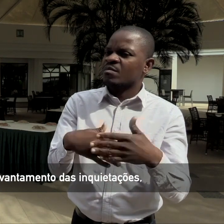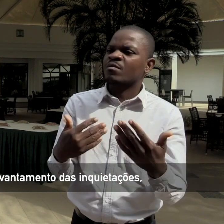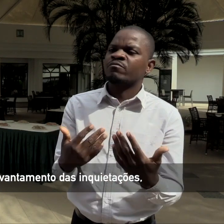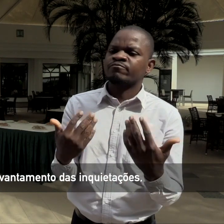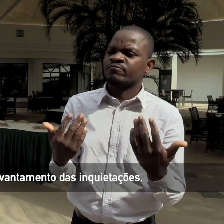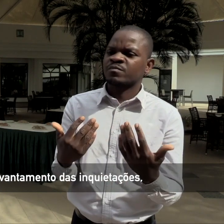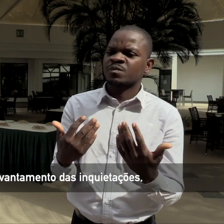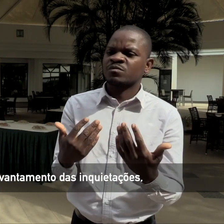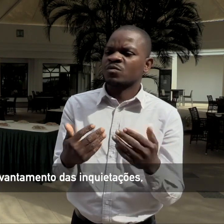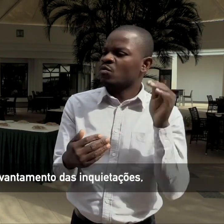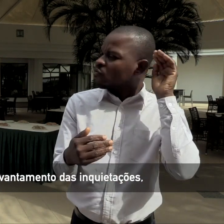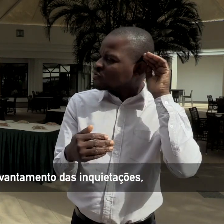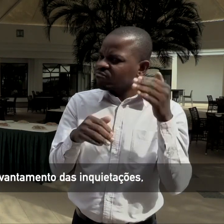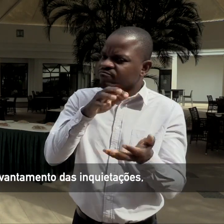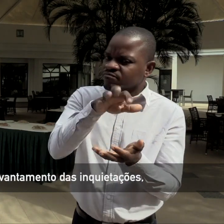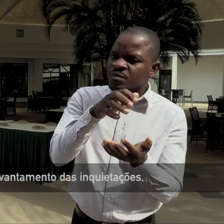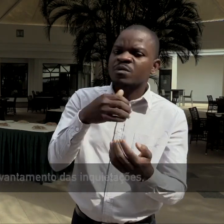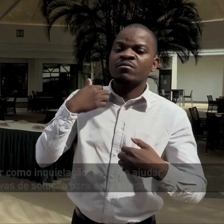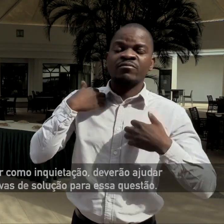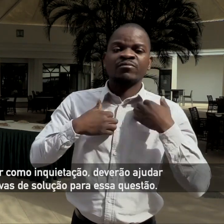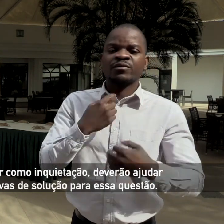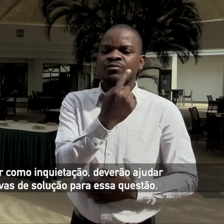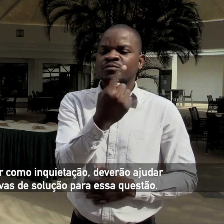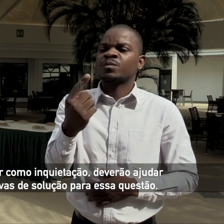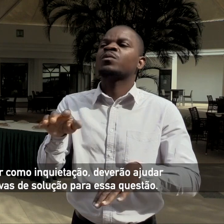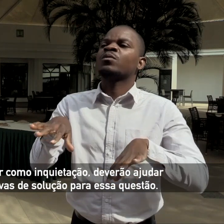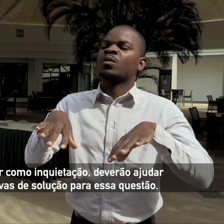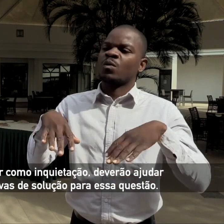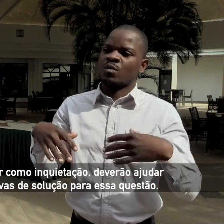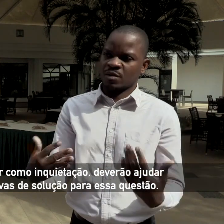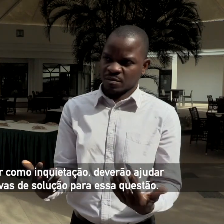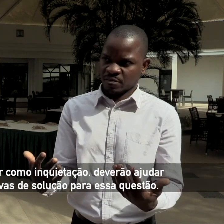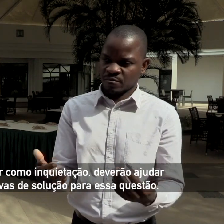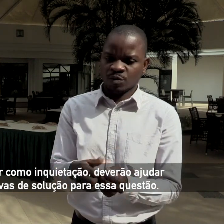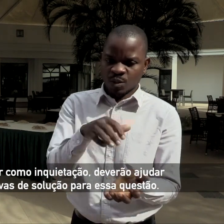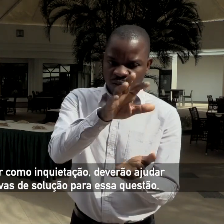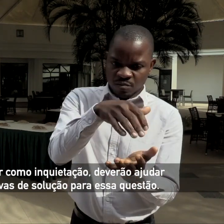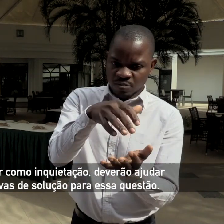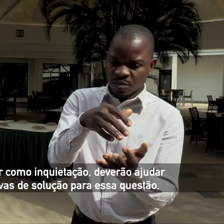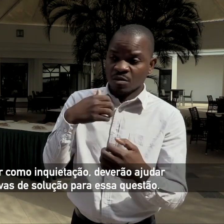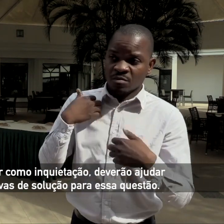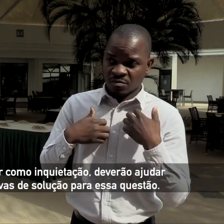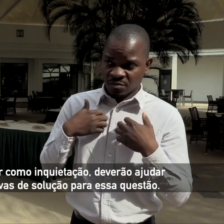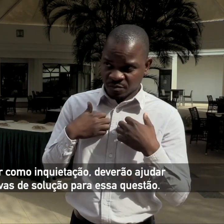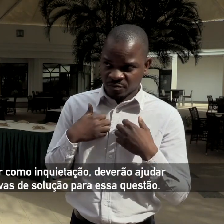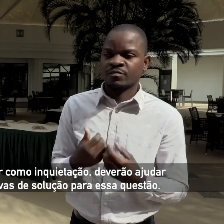portanto, levantamento das inquietações, mas não basta levantar como inquietação,